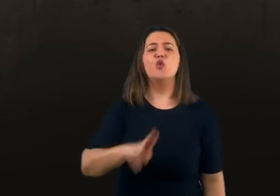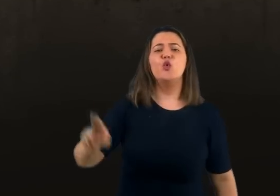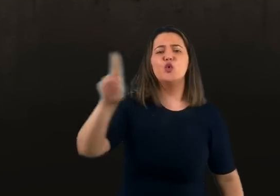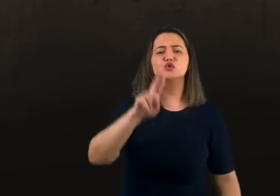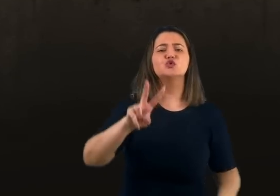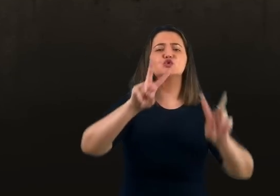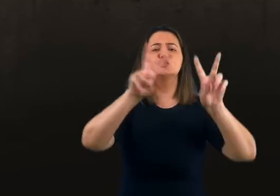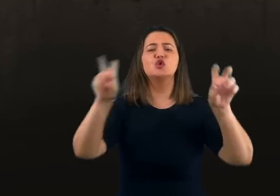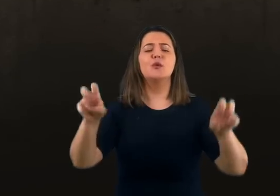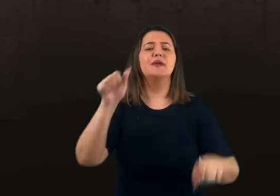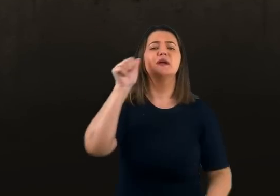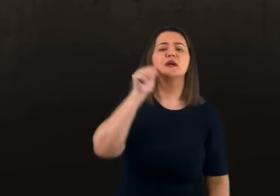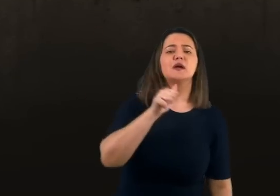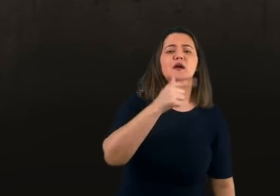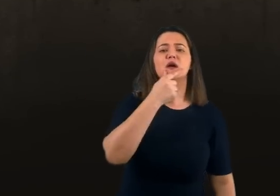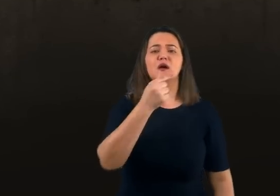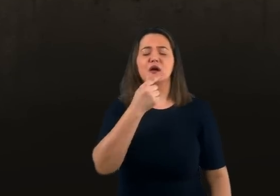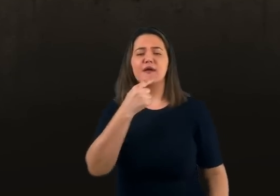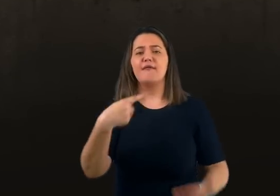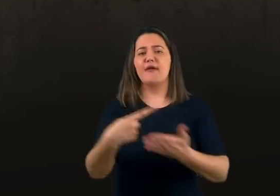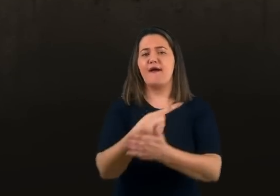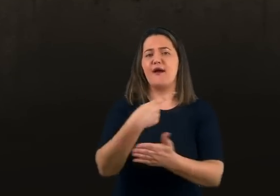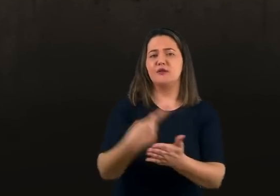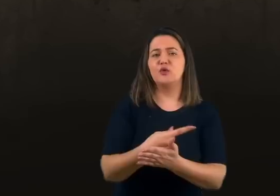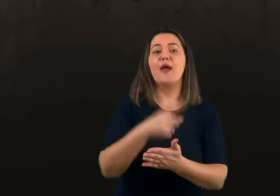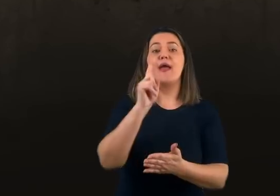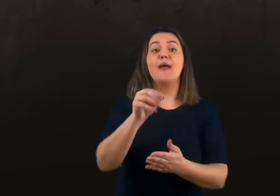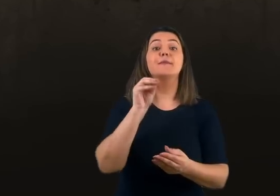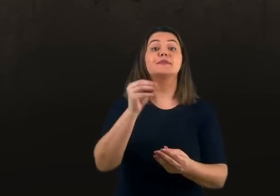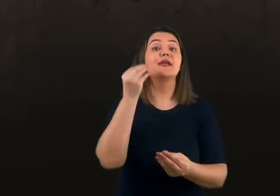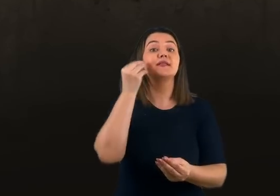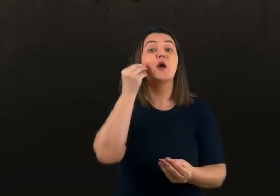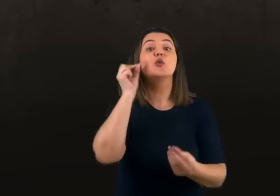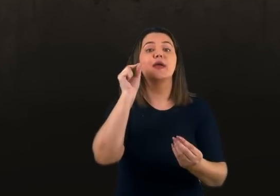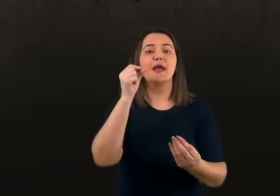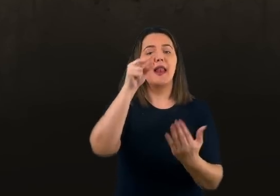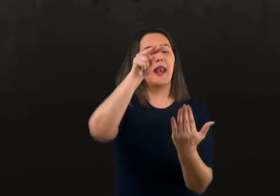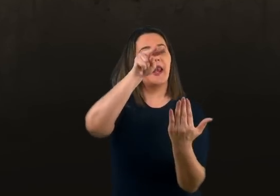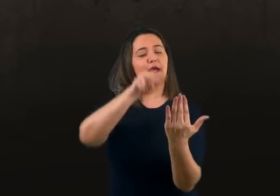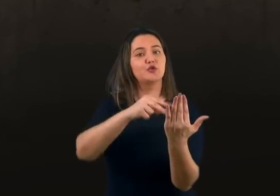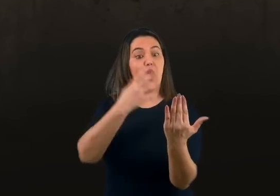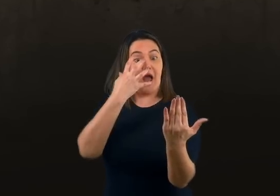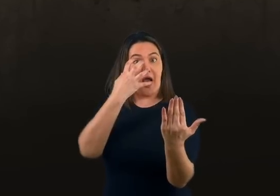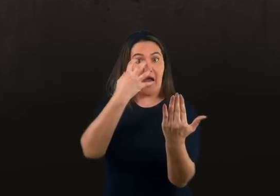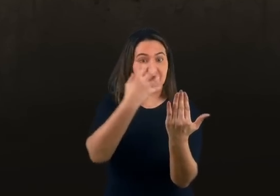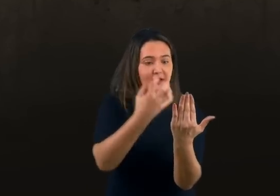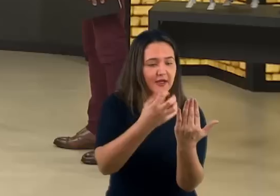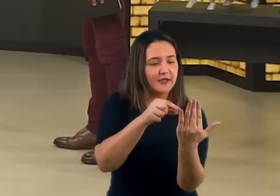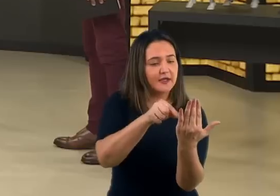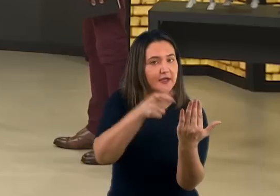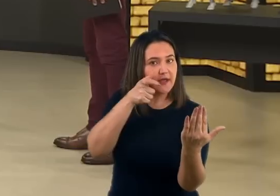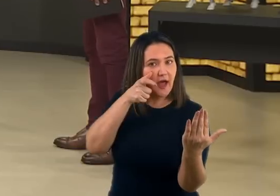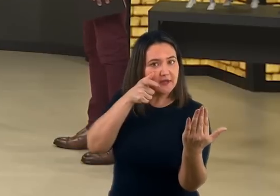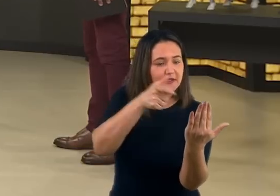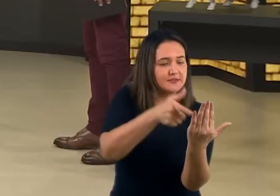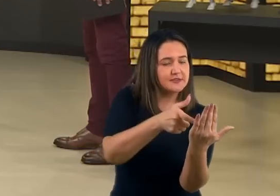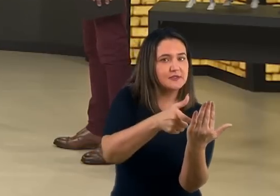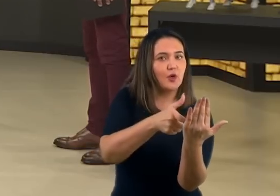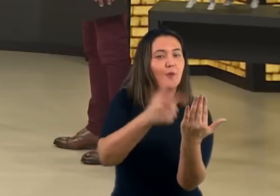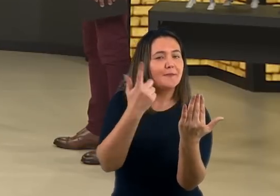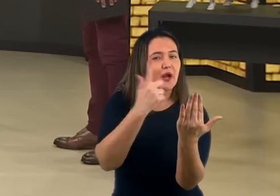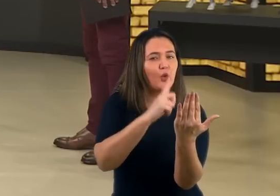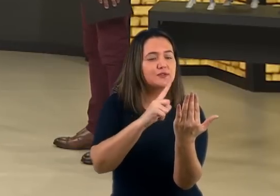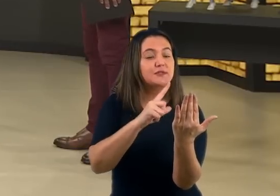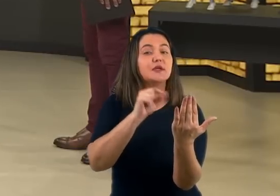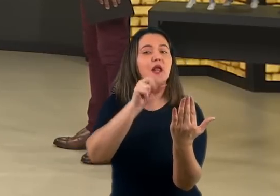servia para, abro aspas, atrair a atenção do leitor para um aspecto do texto escriturístico, para forçar o